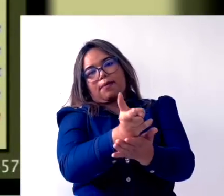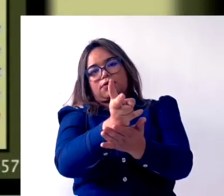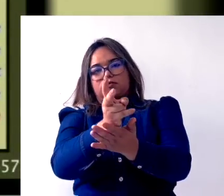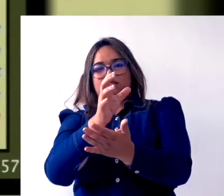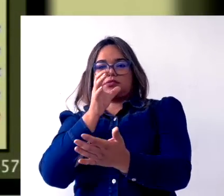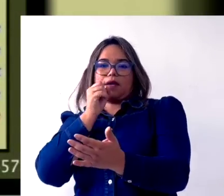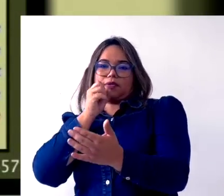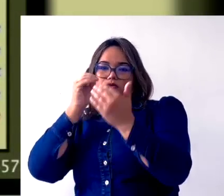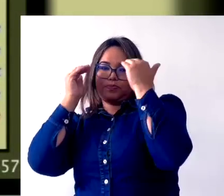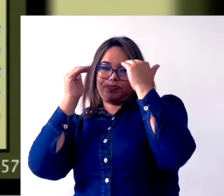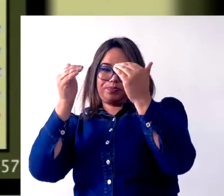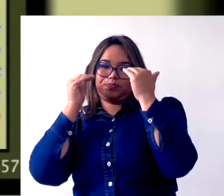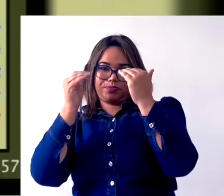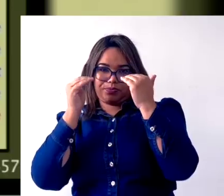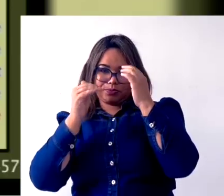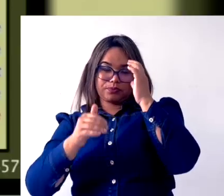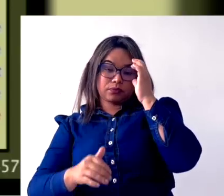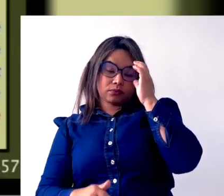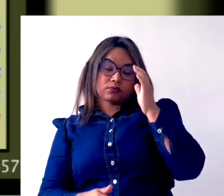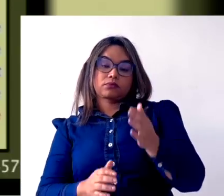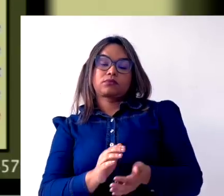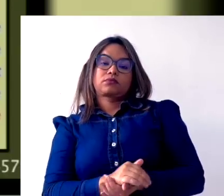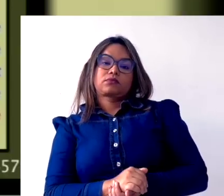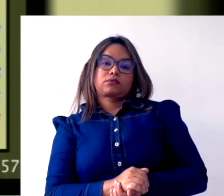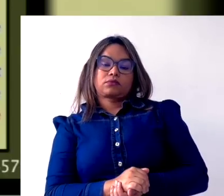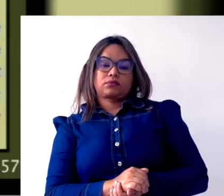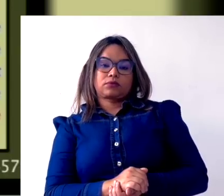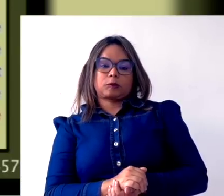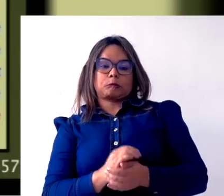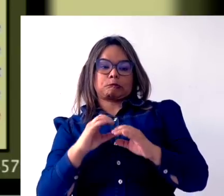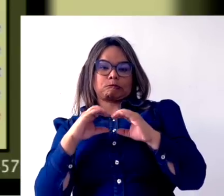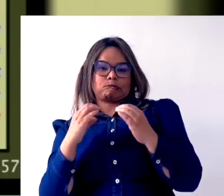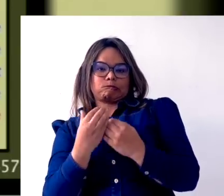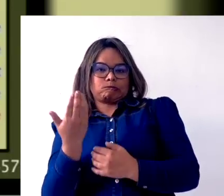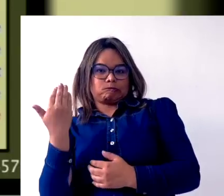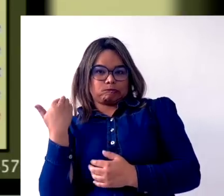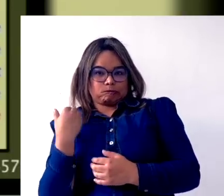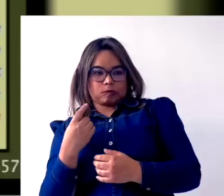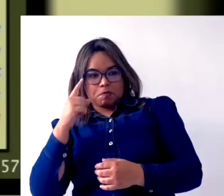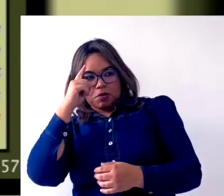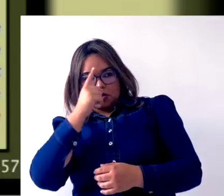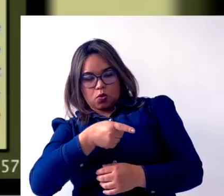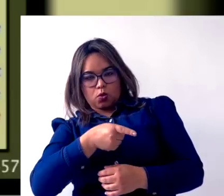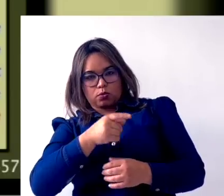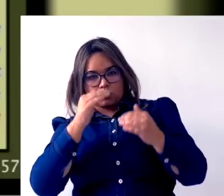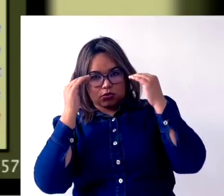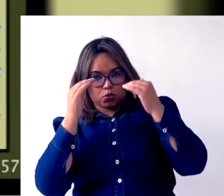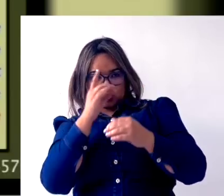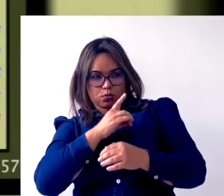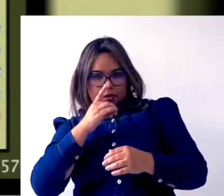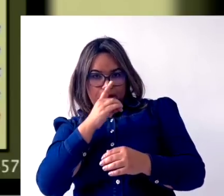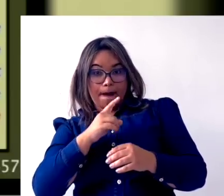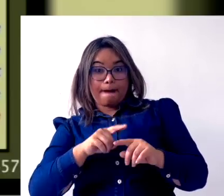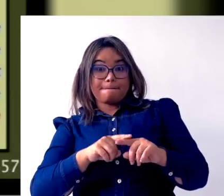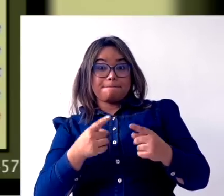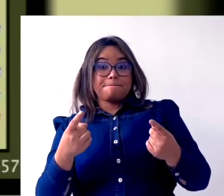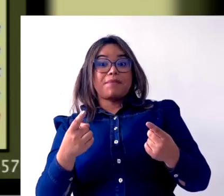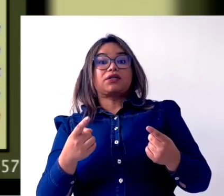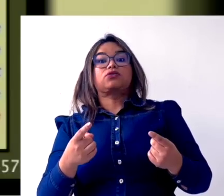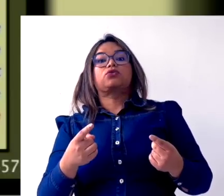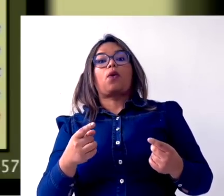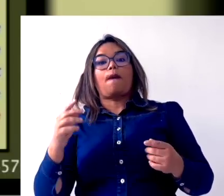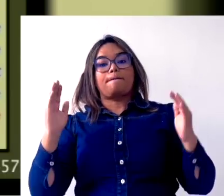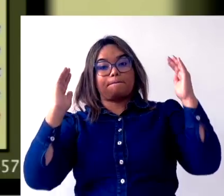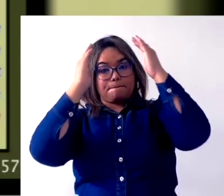obstante o decreto do concílio contra ele, também pode ser percebido pelo fato que o Papa Gregório I escreveu contra os